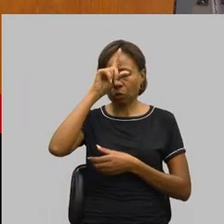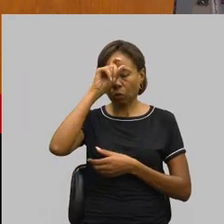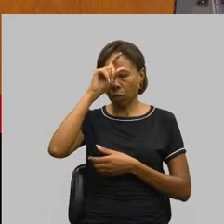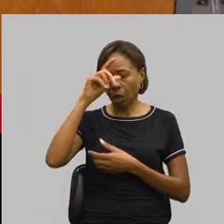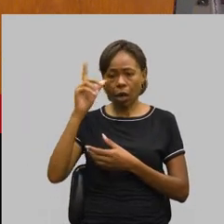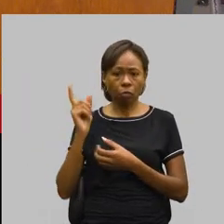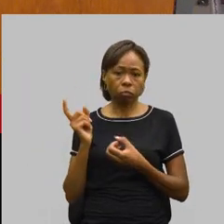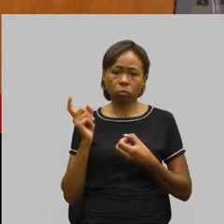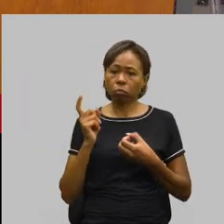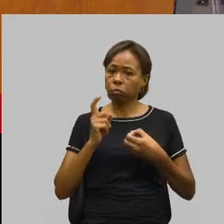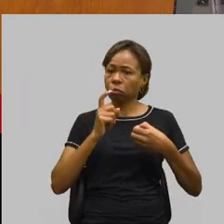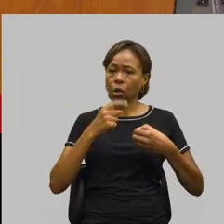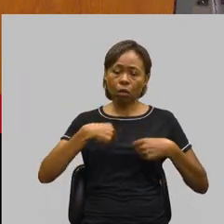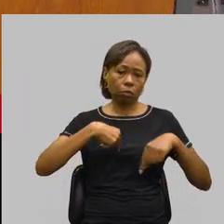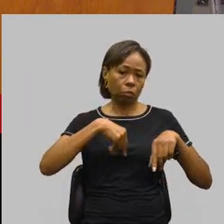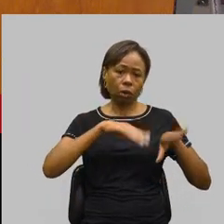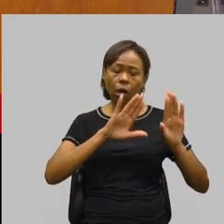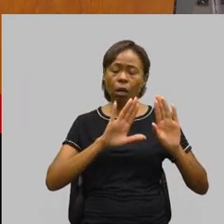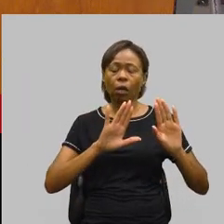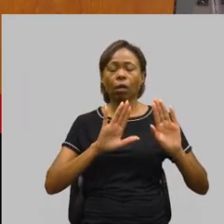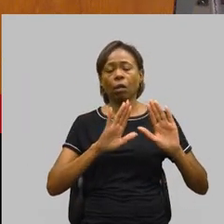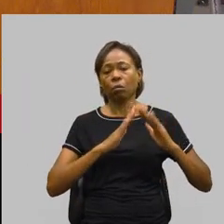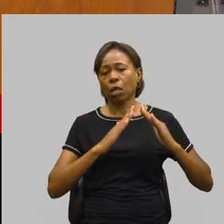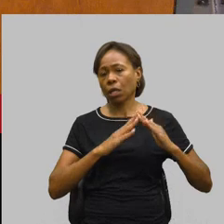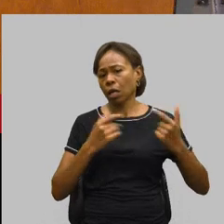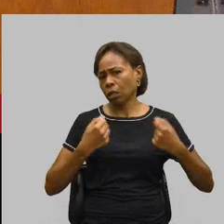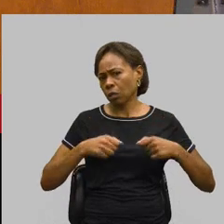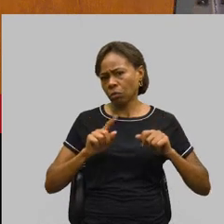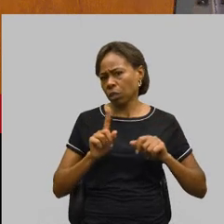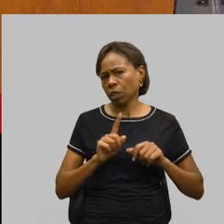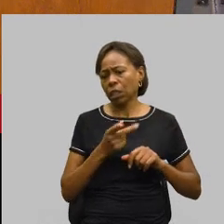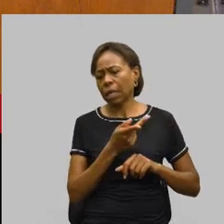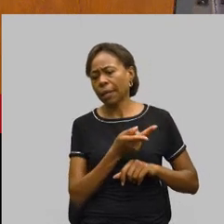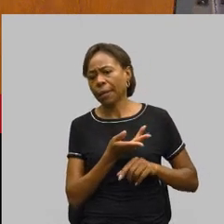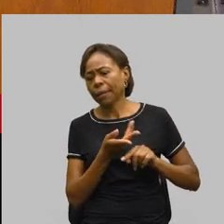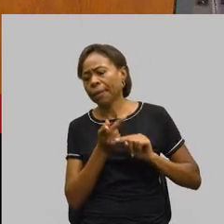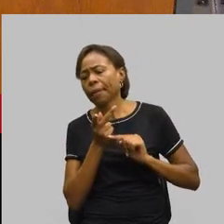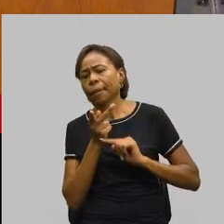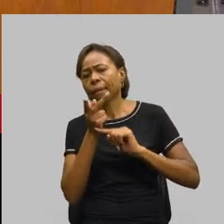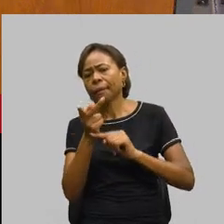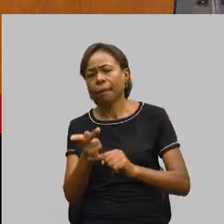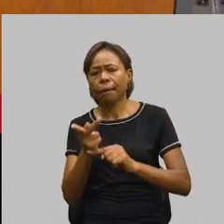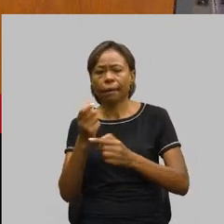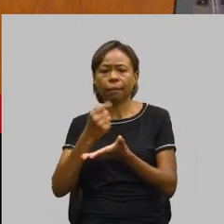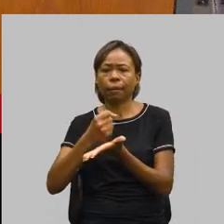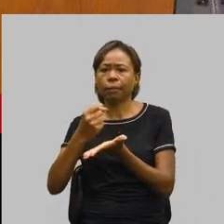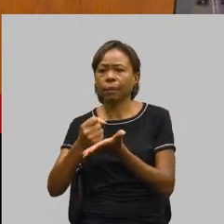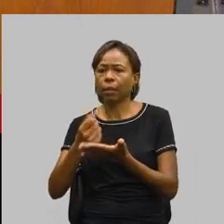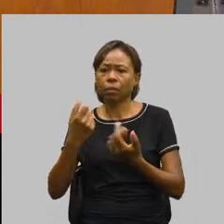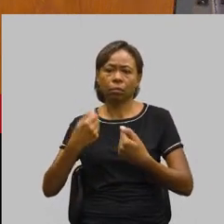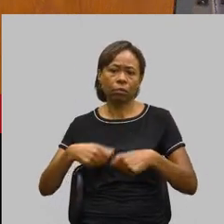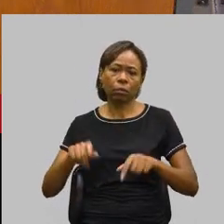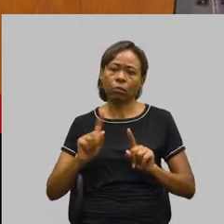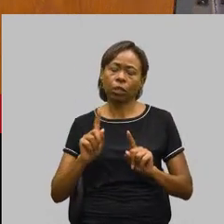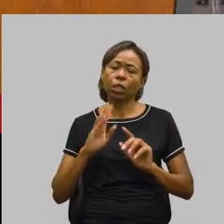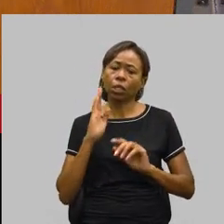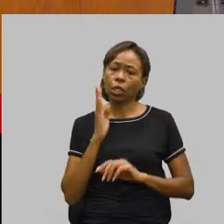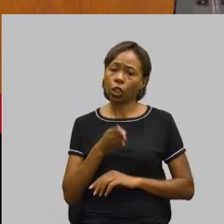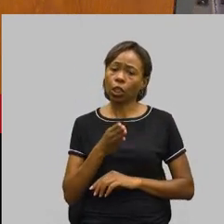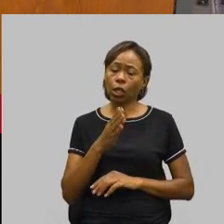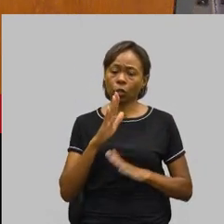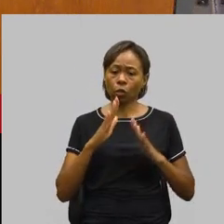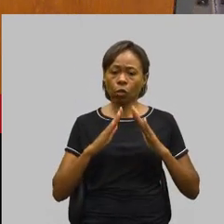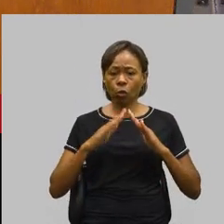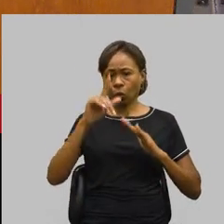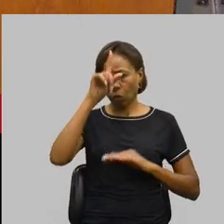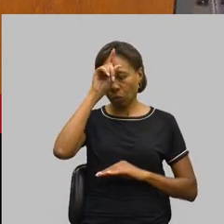junho de 2023 a maio de 2024. Reunião que acontece dentro do Assembleia Fiscaliza, que é um programa da Assembleia Legislativa